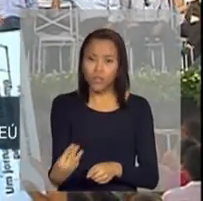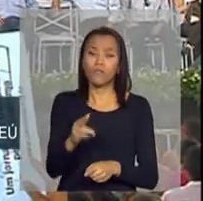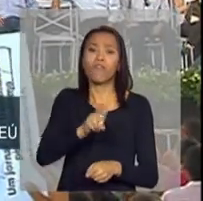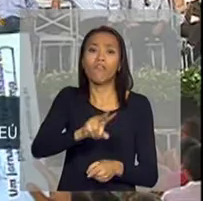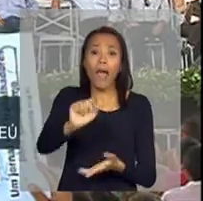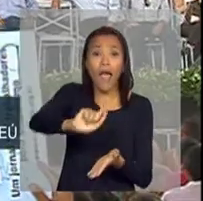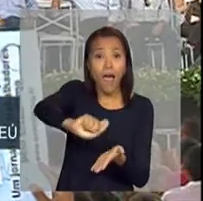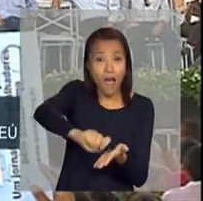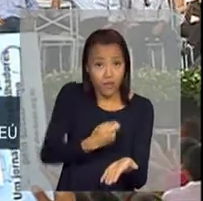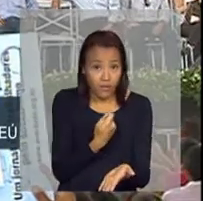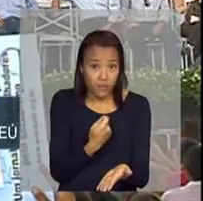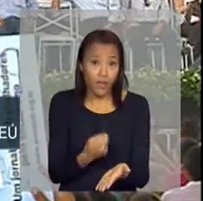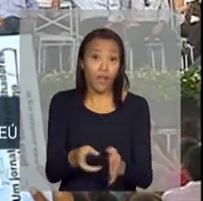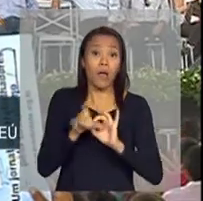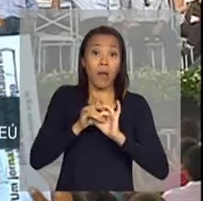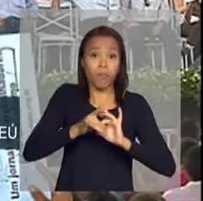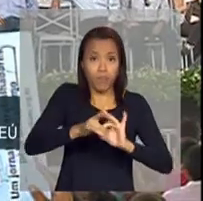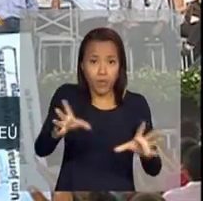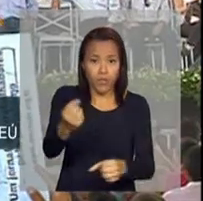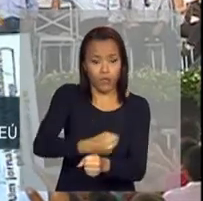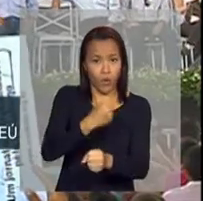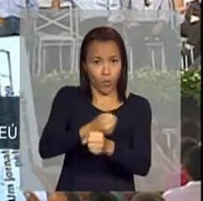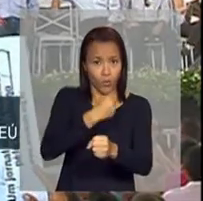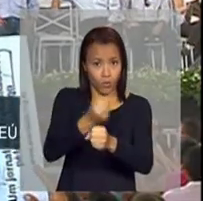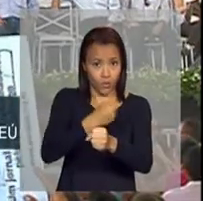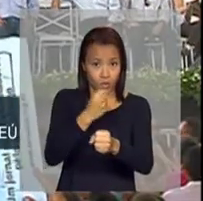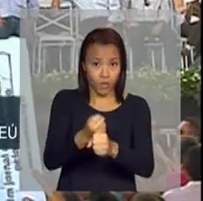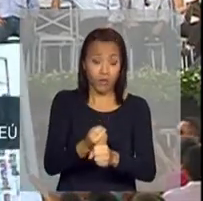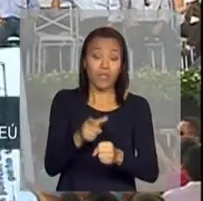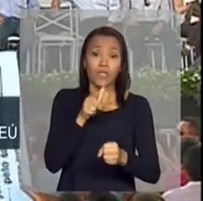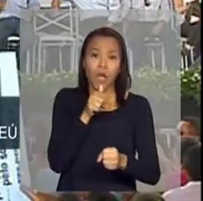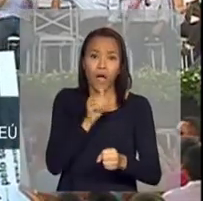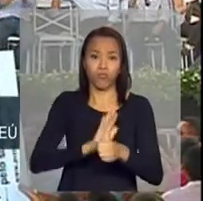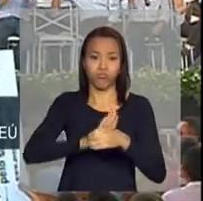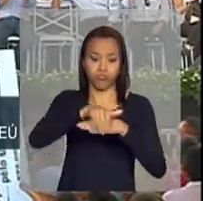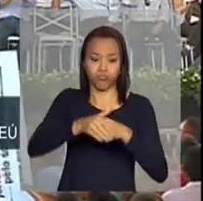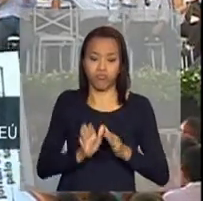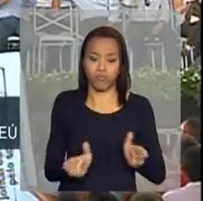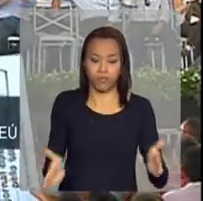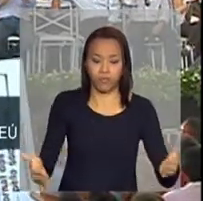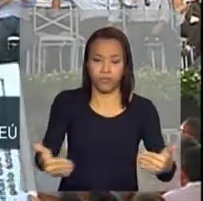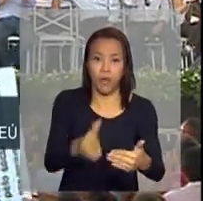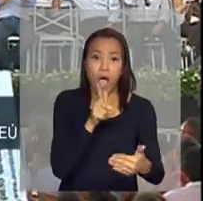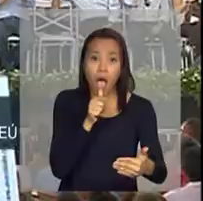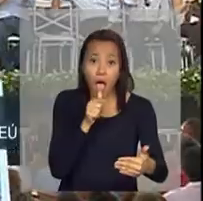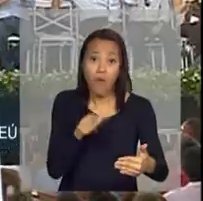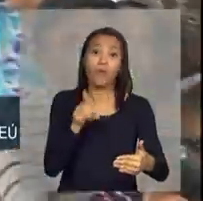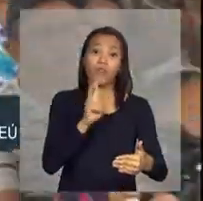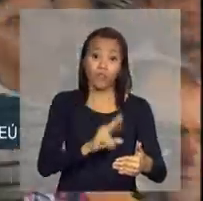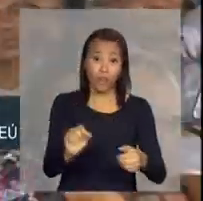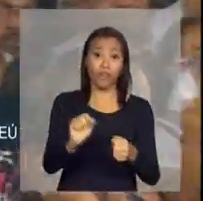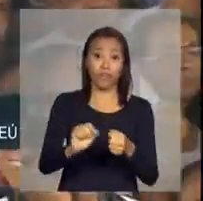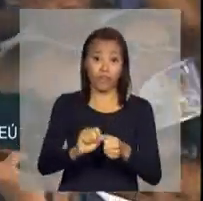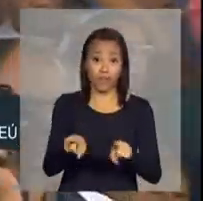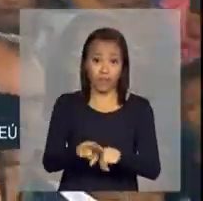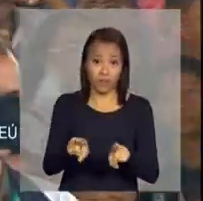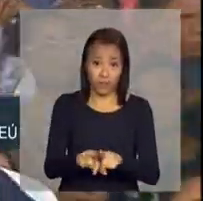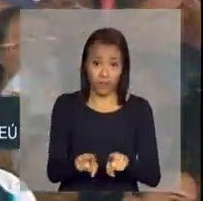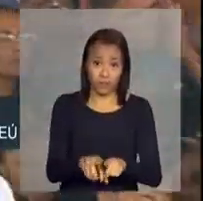ordem de início de obras da barragem de Ingazeira, que será executada pelo DENOX.